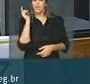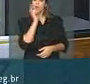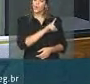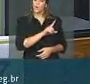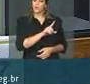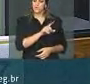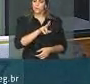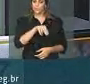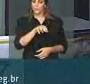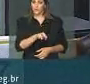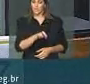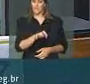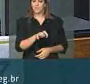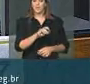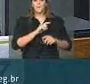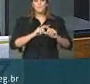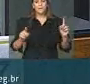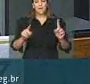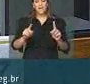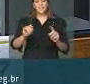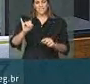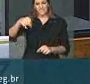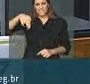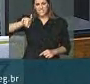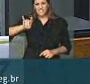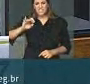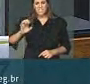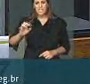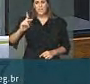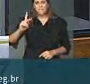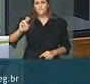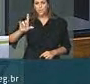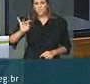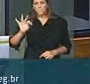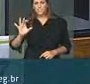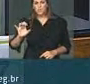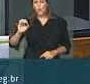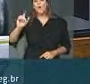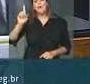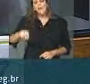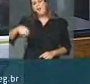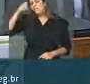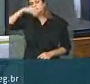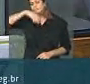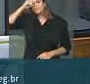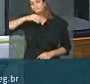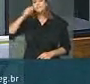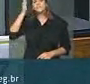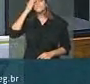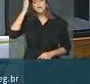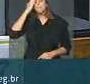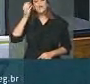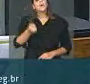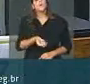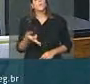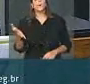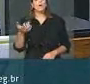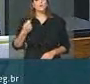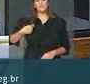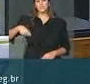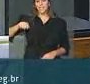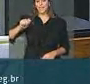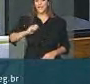político era tão somente um índice arbitrário para testar quantos delegados seguiam a nossa